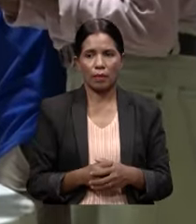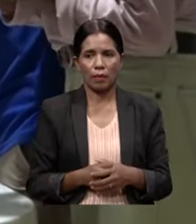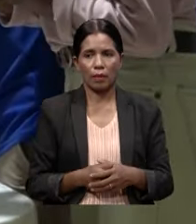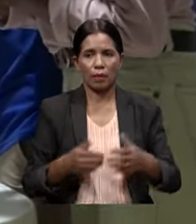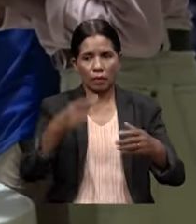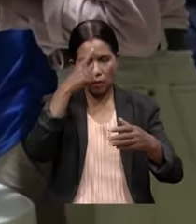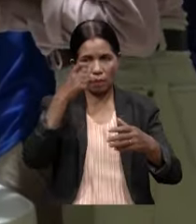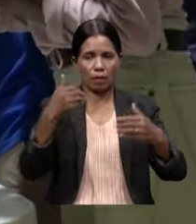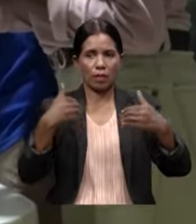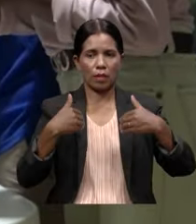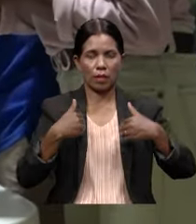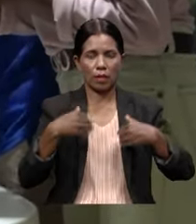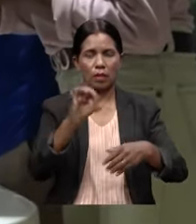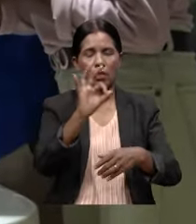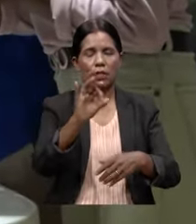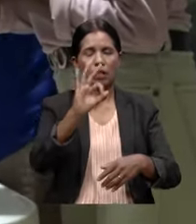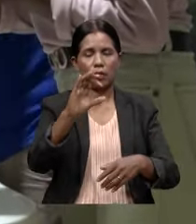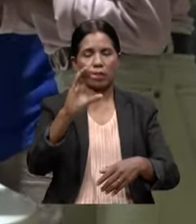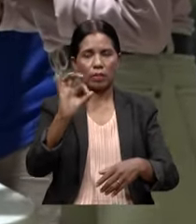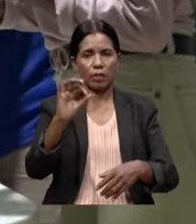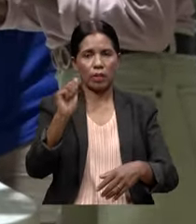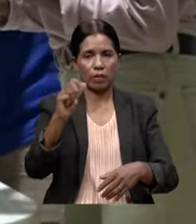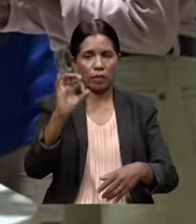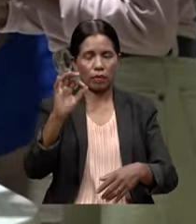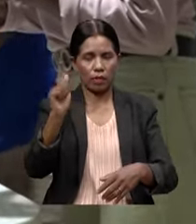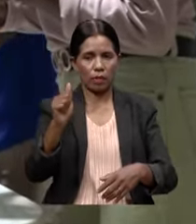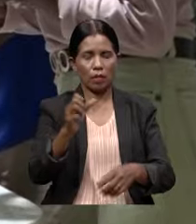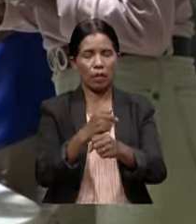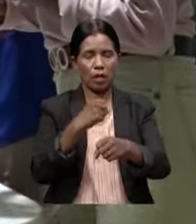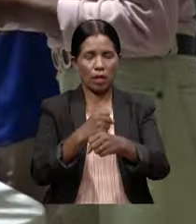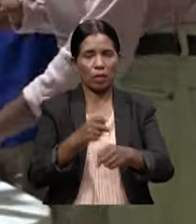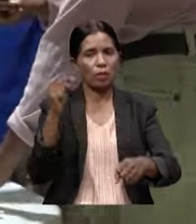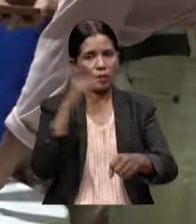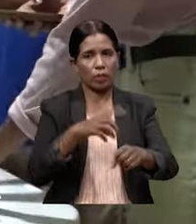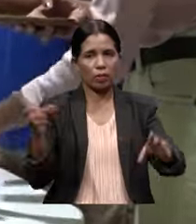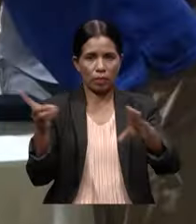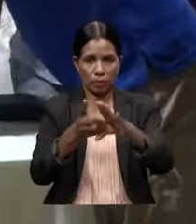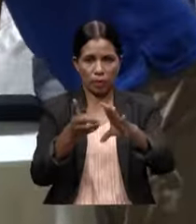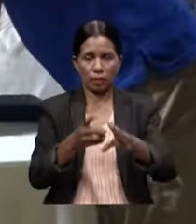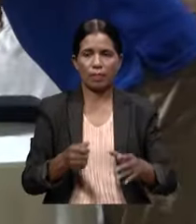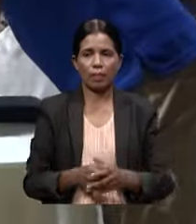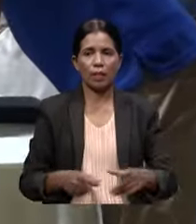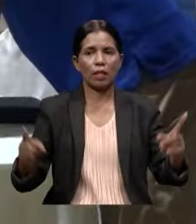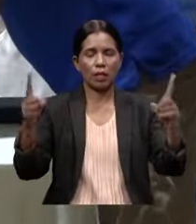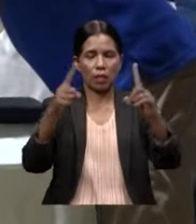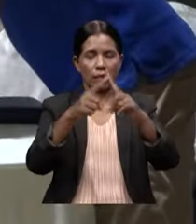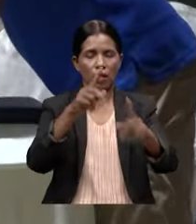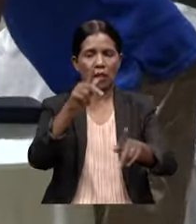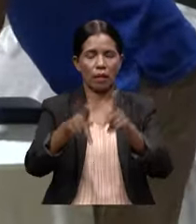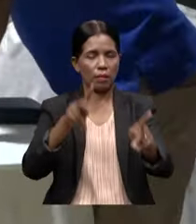Moço FIFA AFC deteta katak idene plastifica documento. Ba